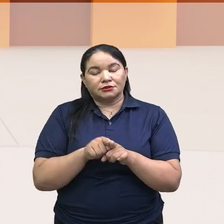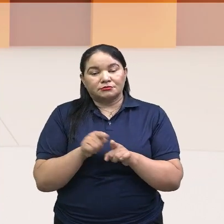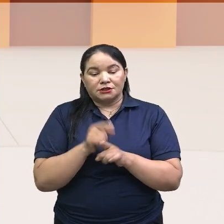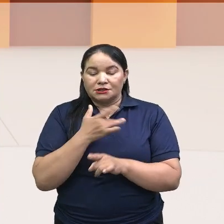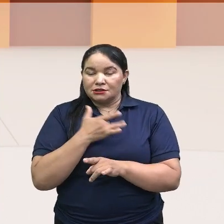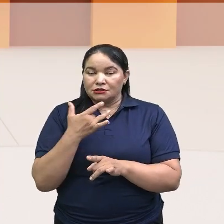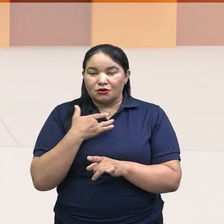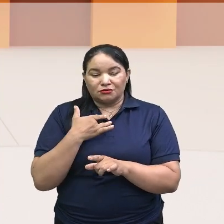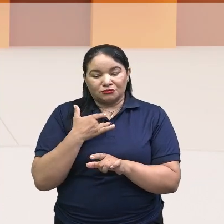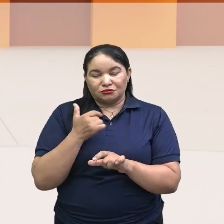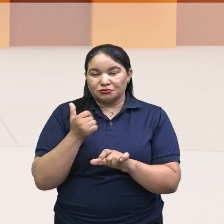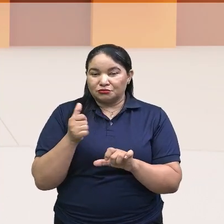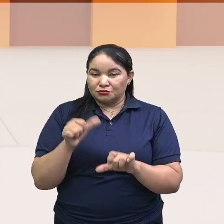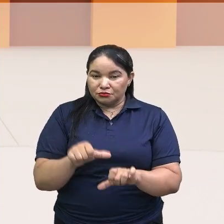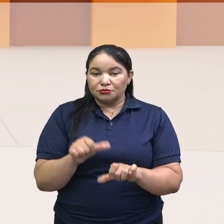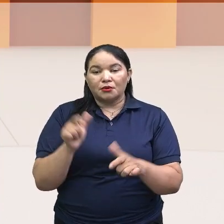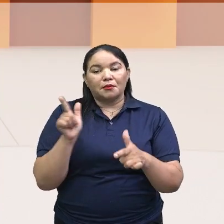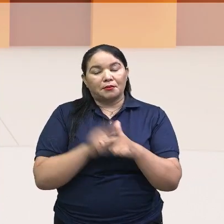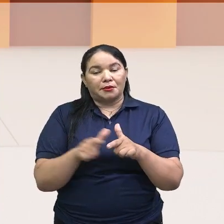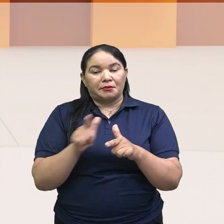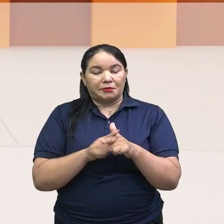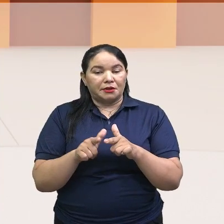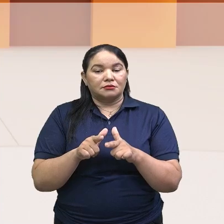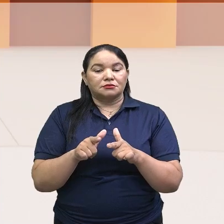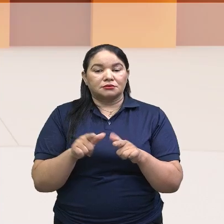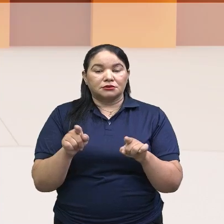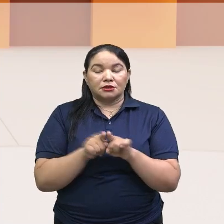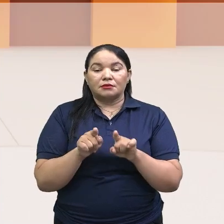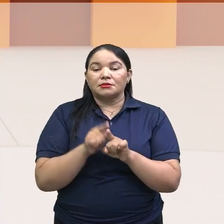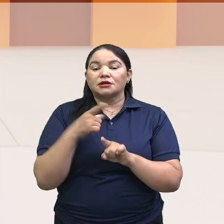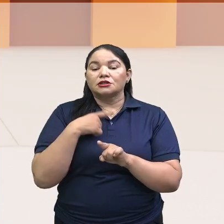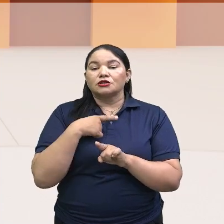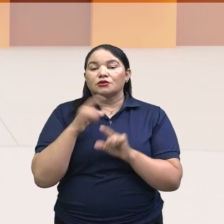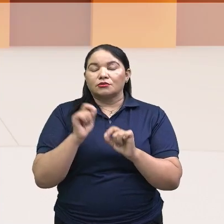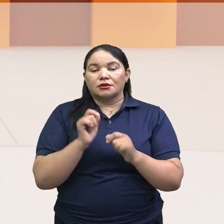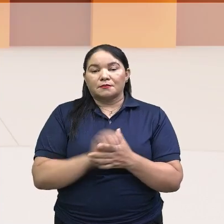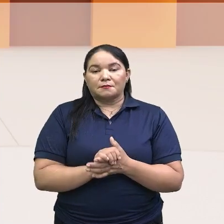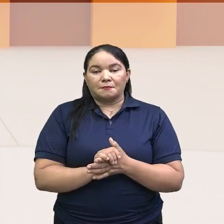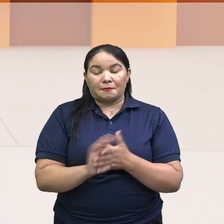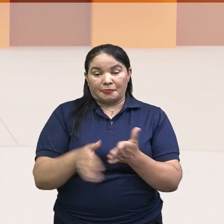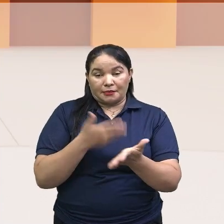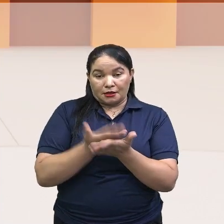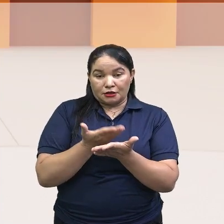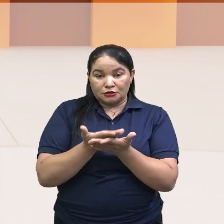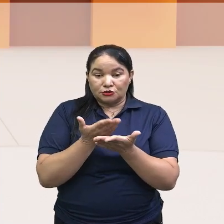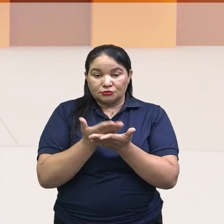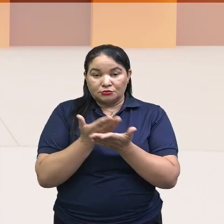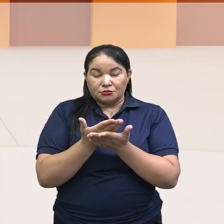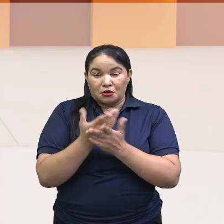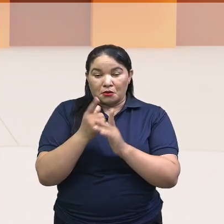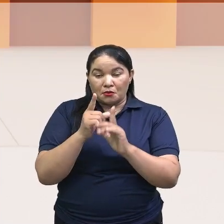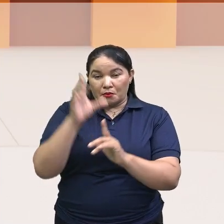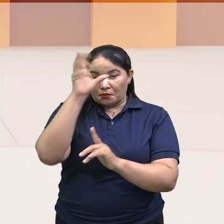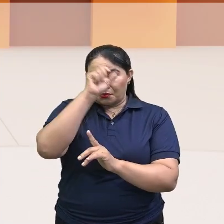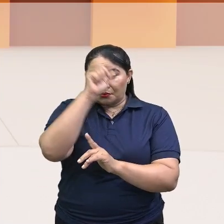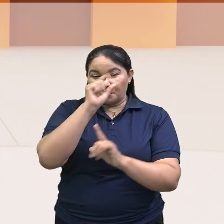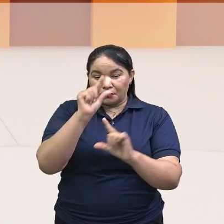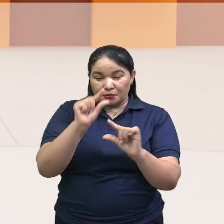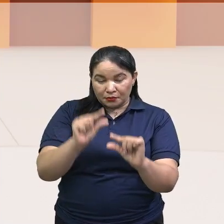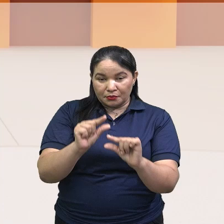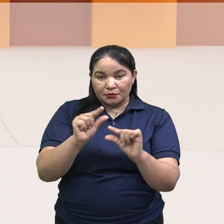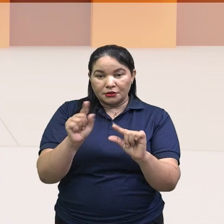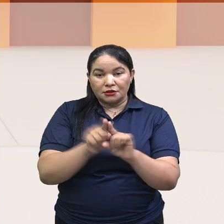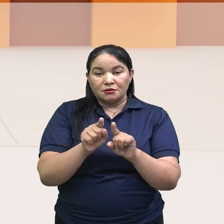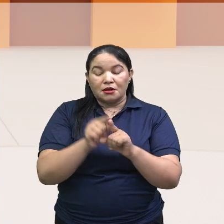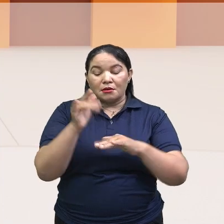saúde comprometida. Então, aprenderão menos na escola e terão menos chances de